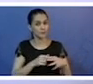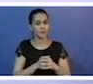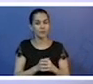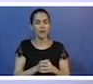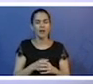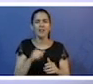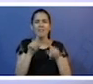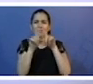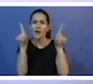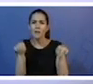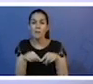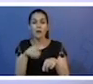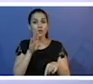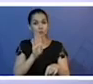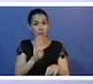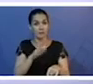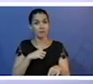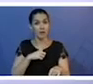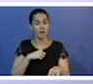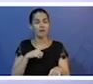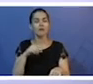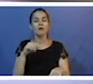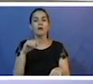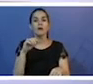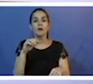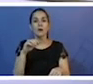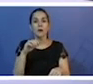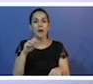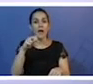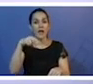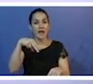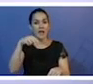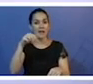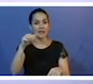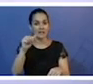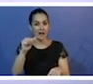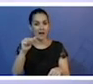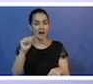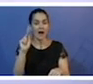B, nós temos o bicarbonato de sódio, que é o